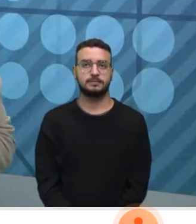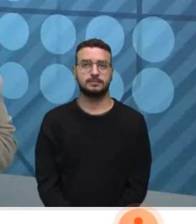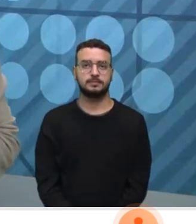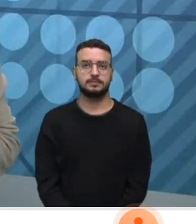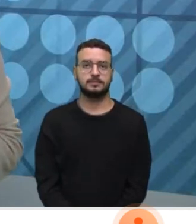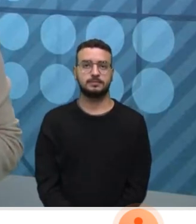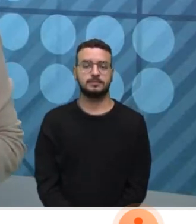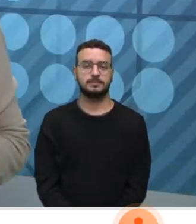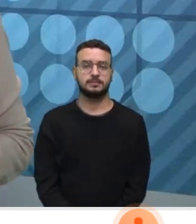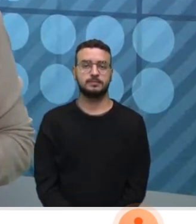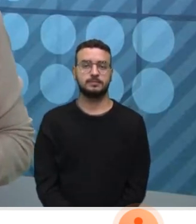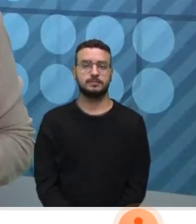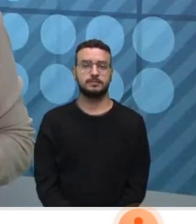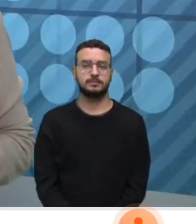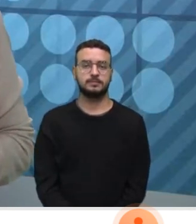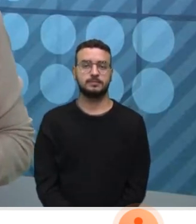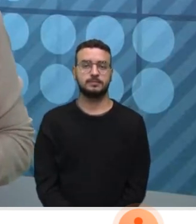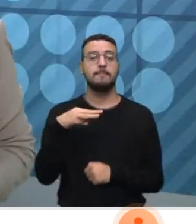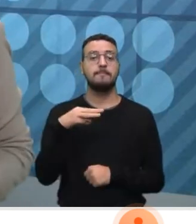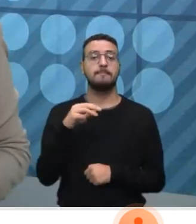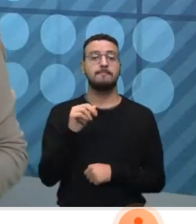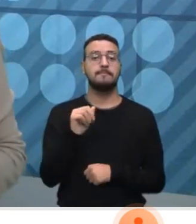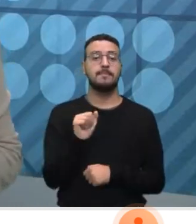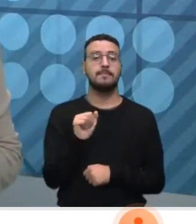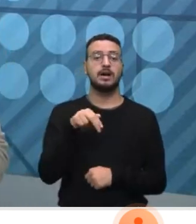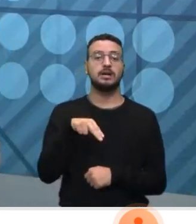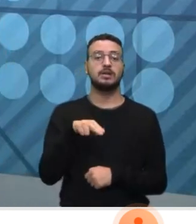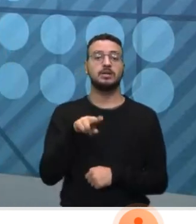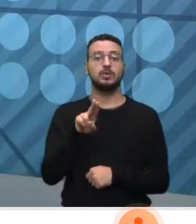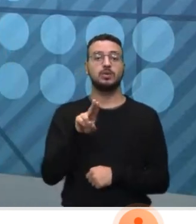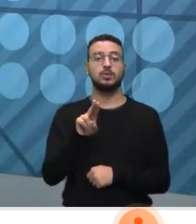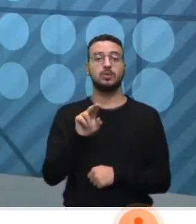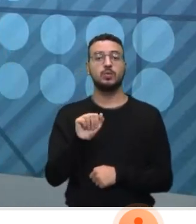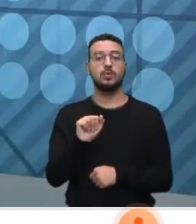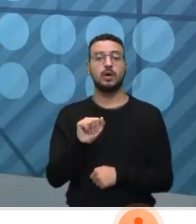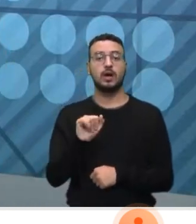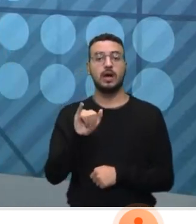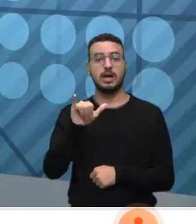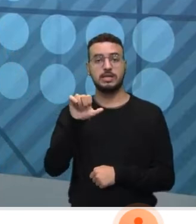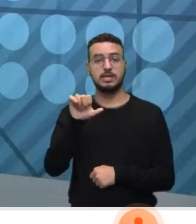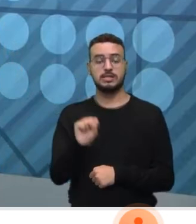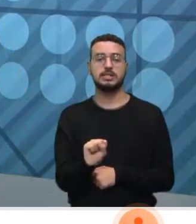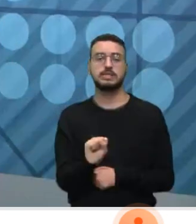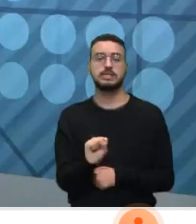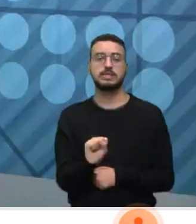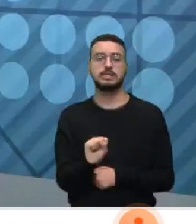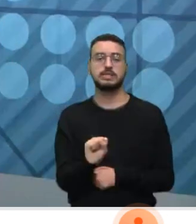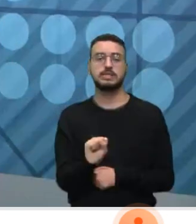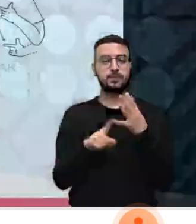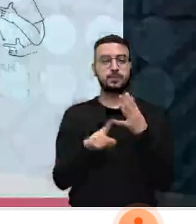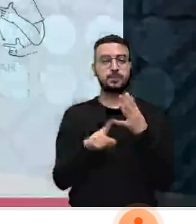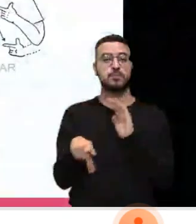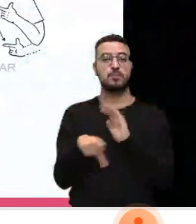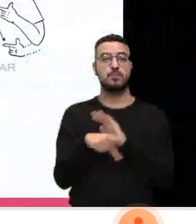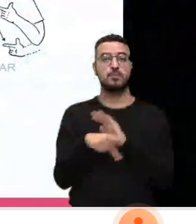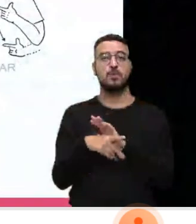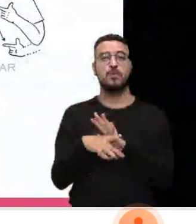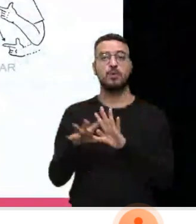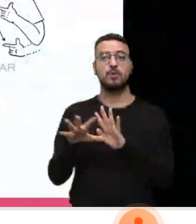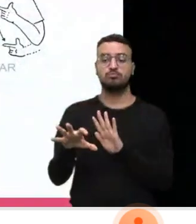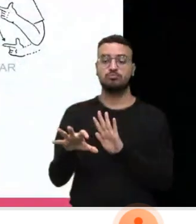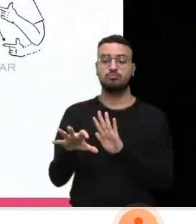Verbos manuais. Os verbos manuais, eles vão incorporar a ação no quadro outro.